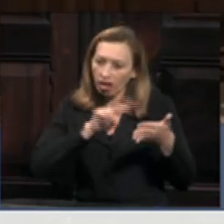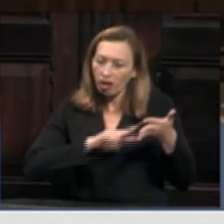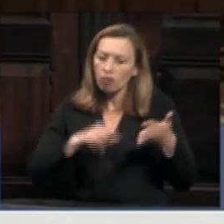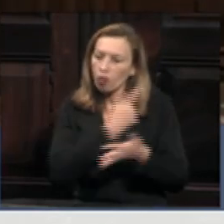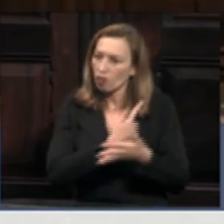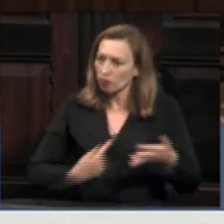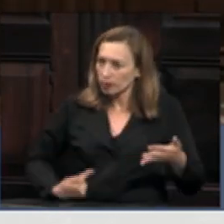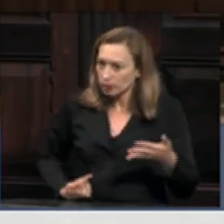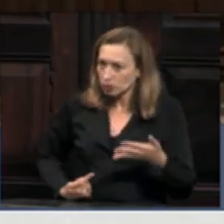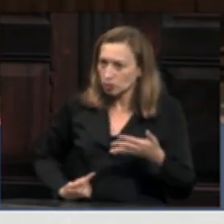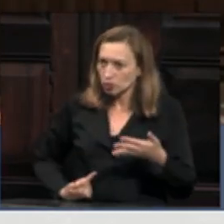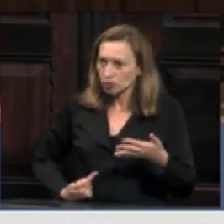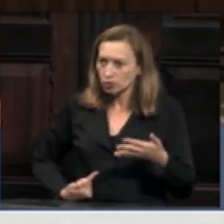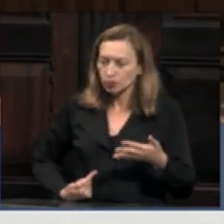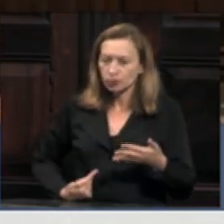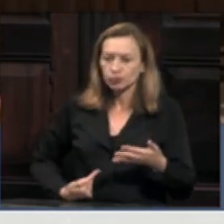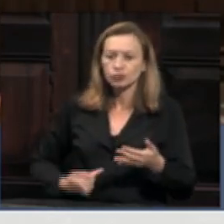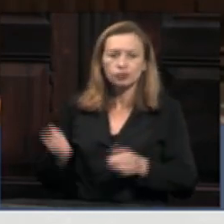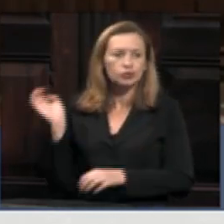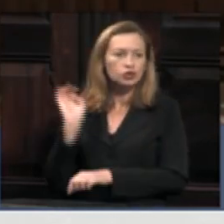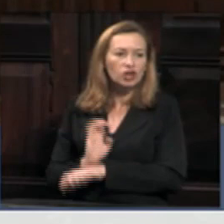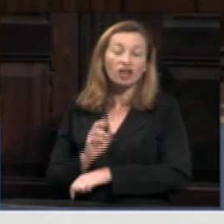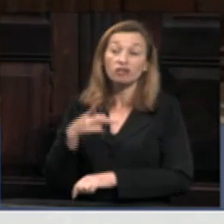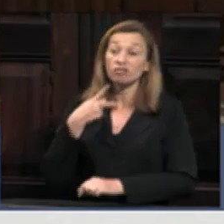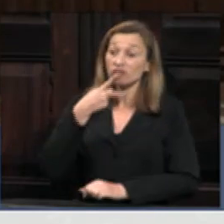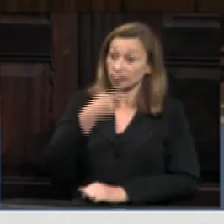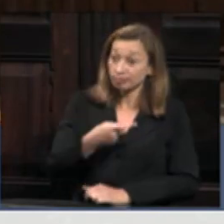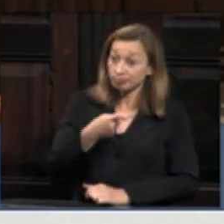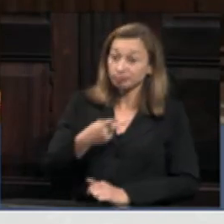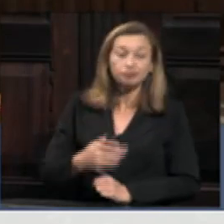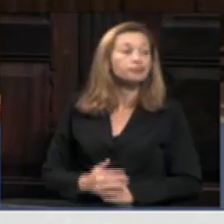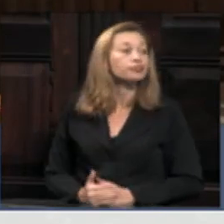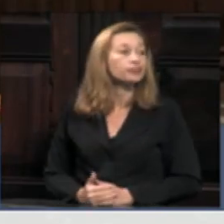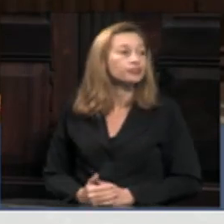Estado teria dito